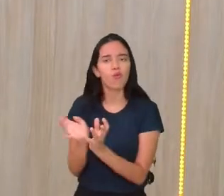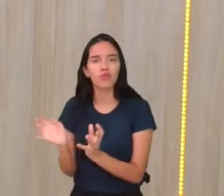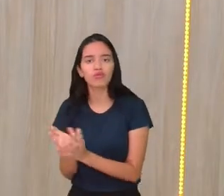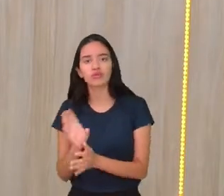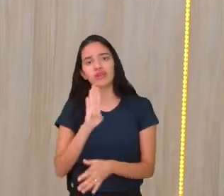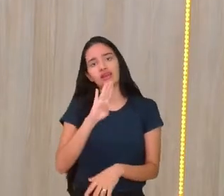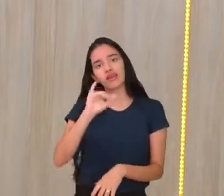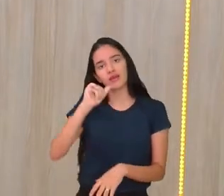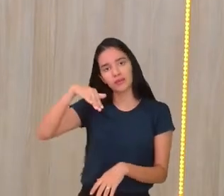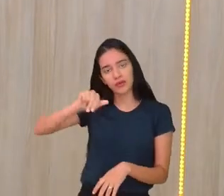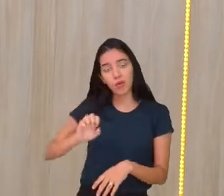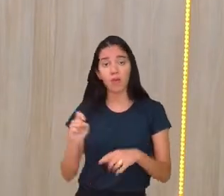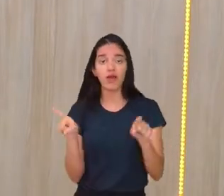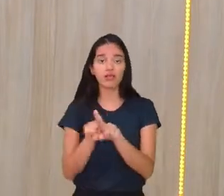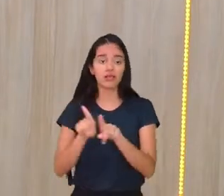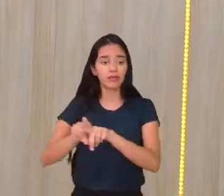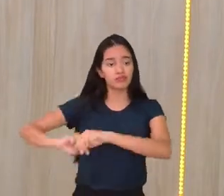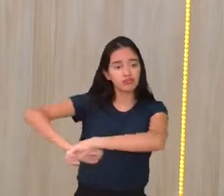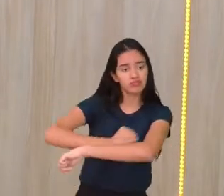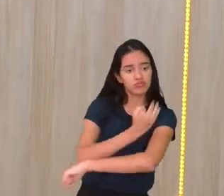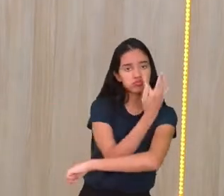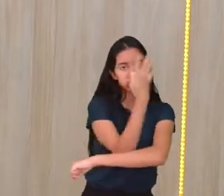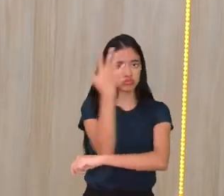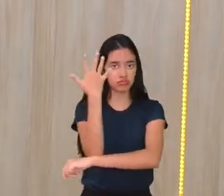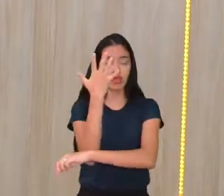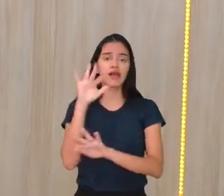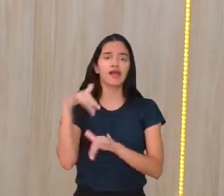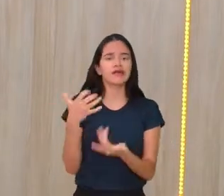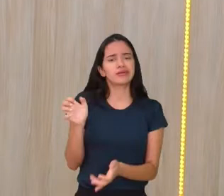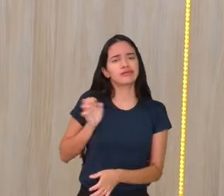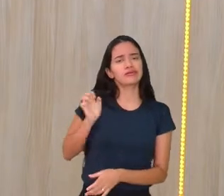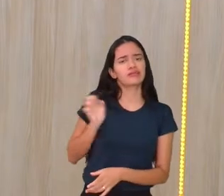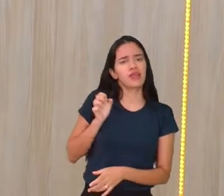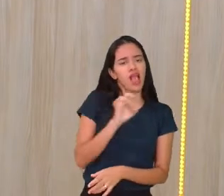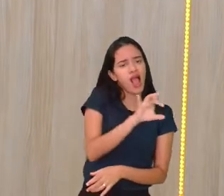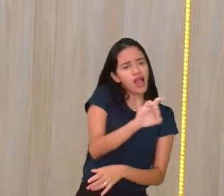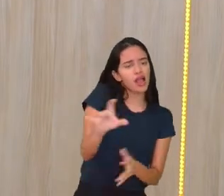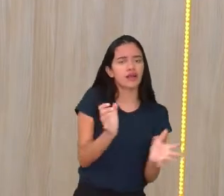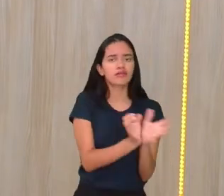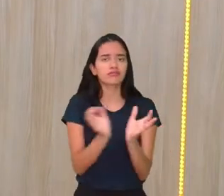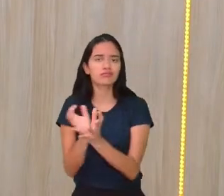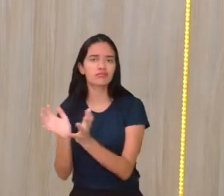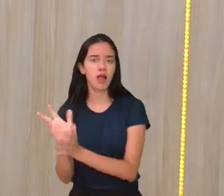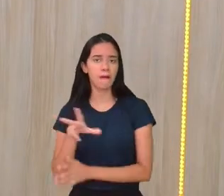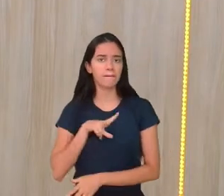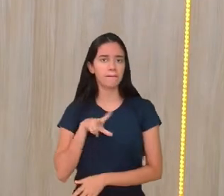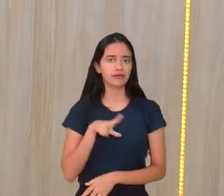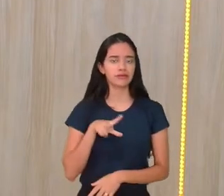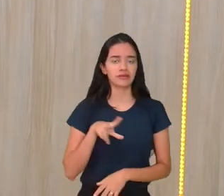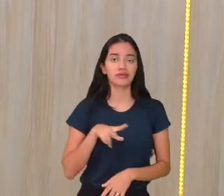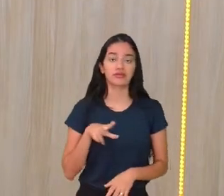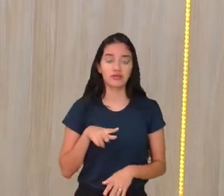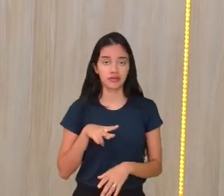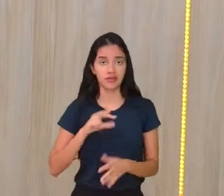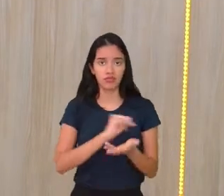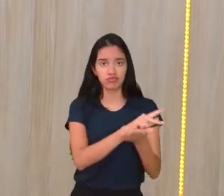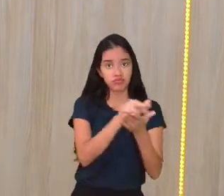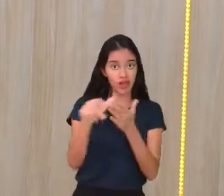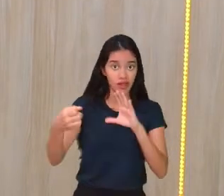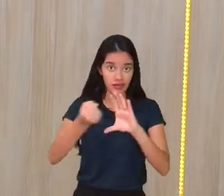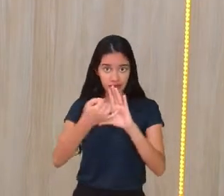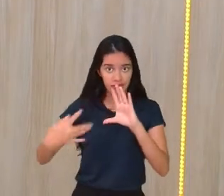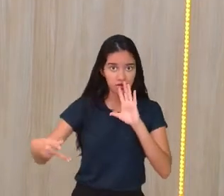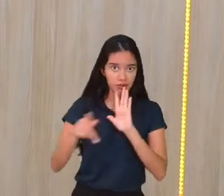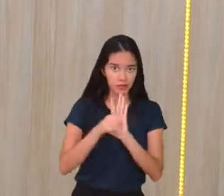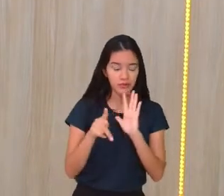biomas, ecossistemas, eles são ricos e cada um com as suas particularidades, nas suas biodiversidades.